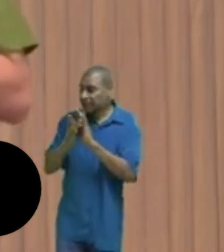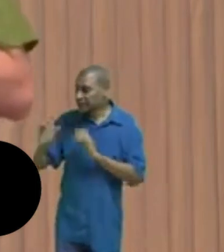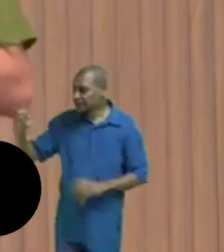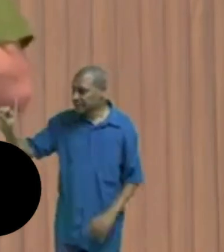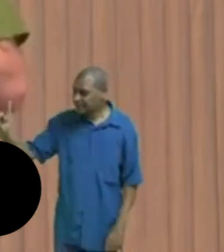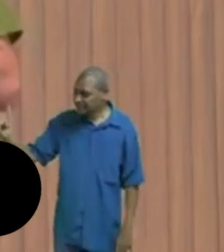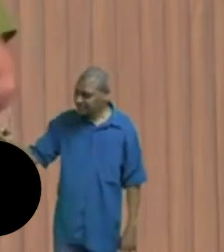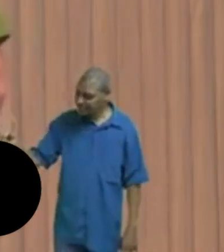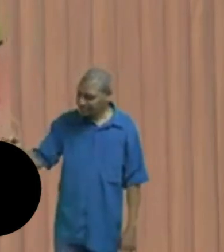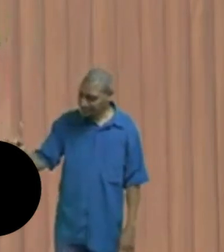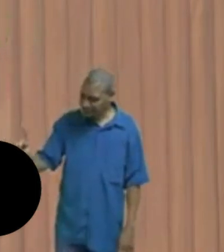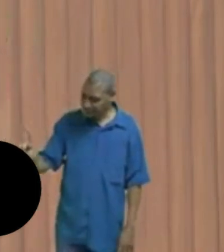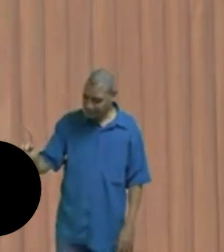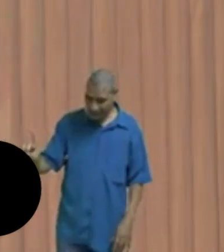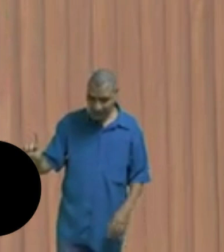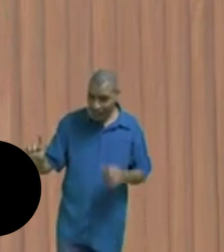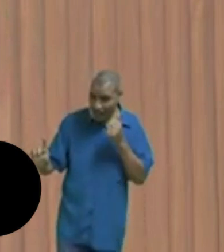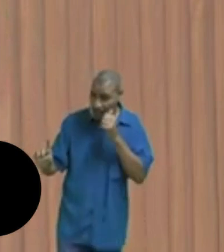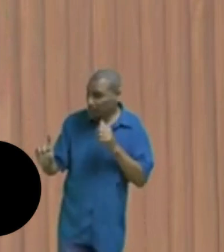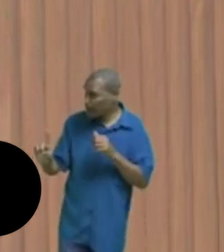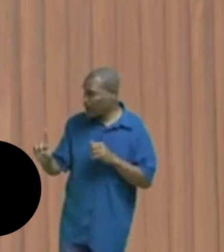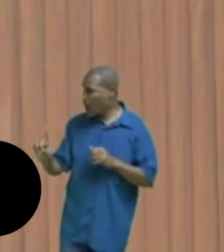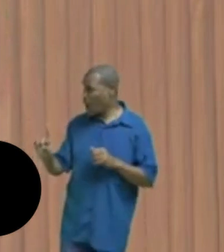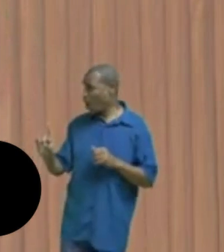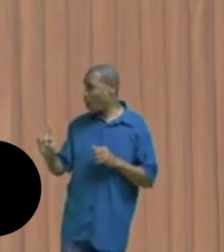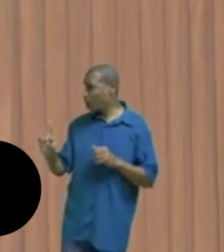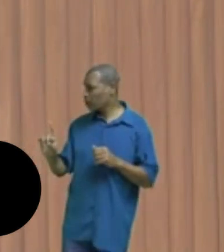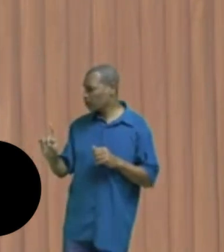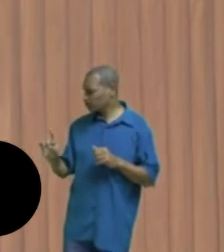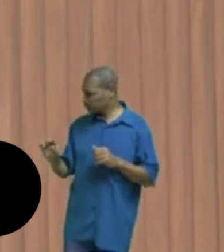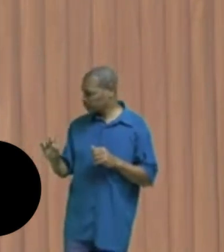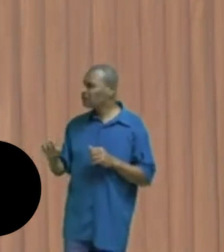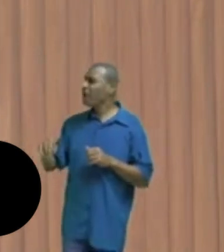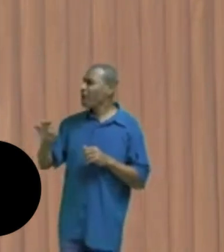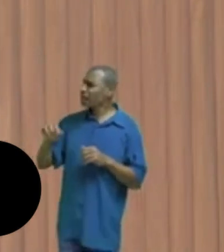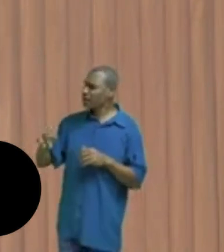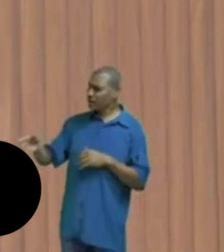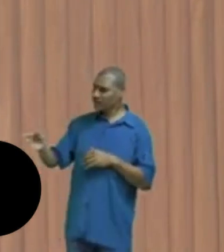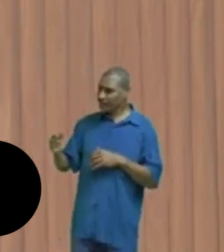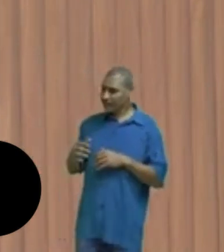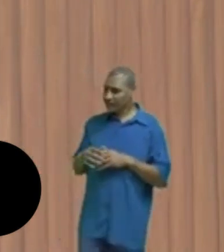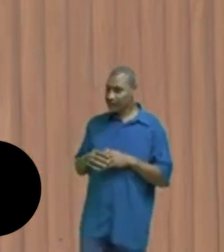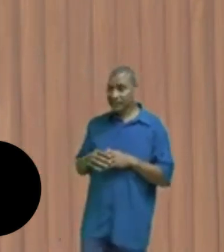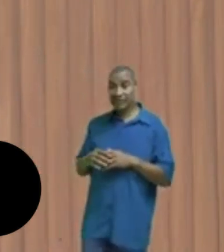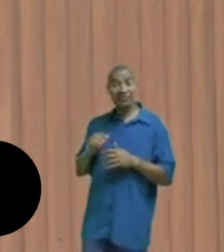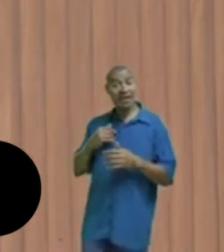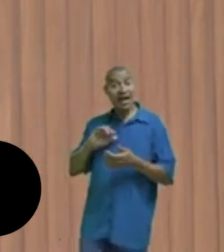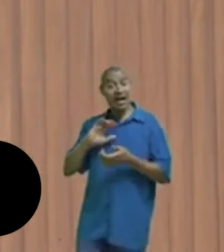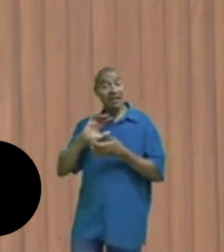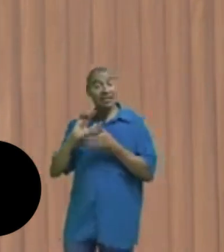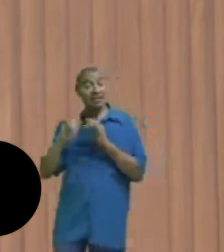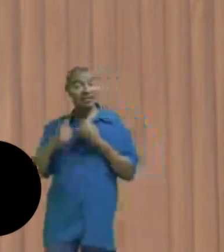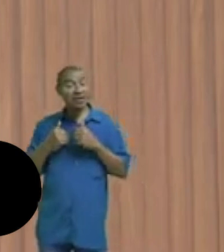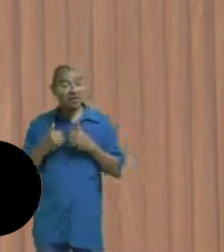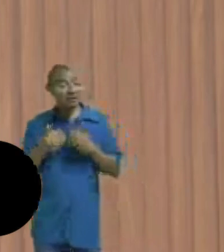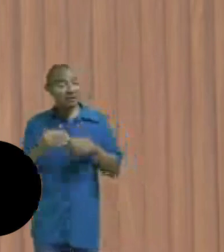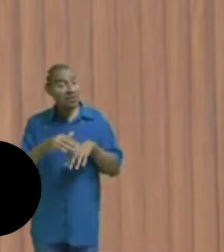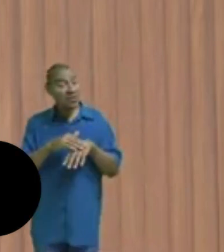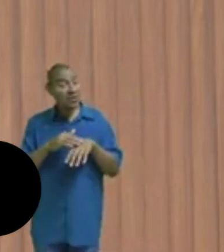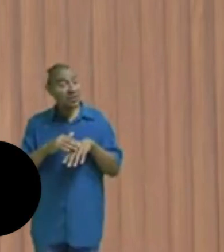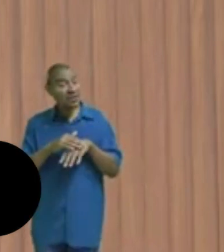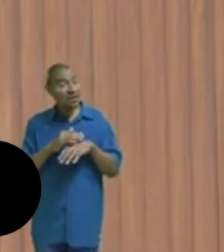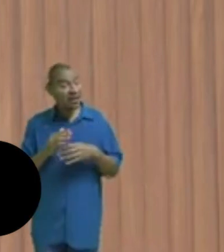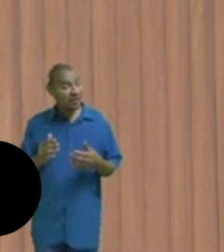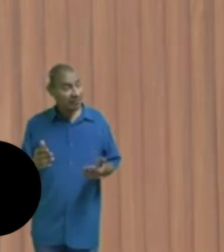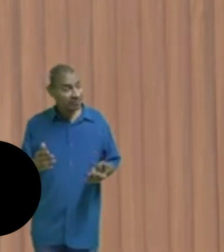paciência, mas ela não sabe que é o dia em que a sorte dela vai mudar. E tem a ver com o que Jesus